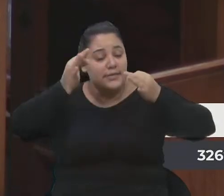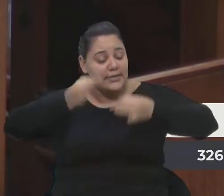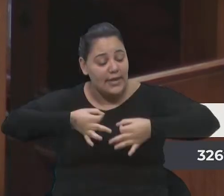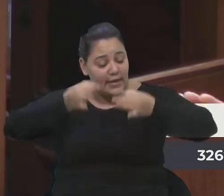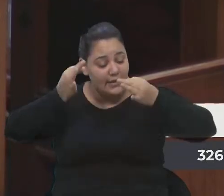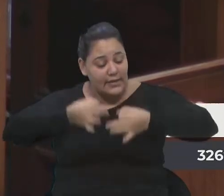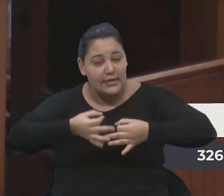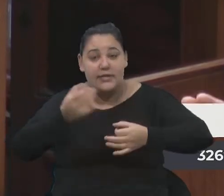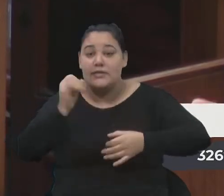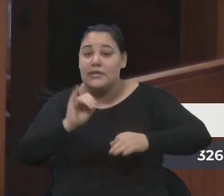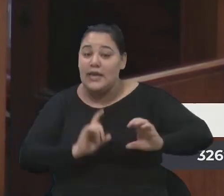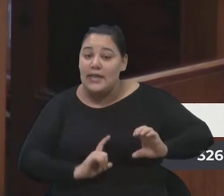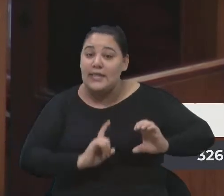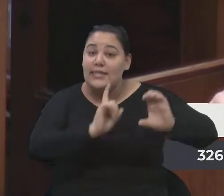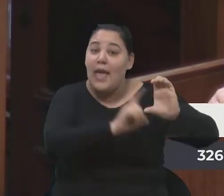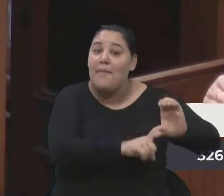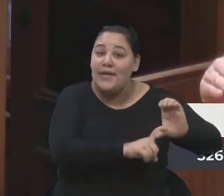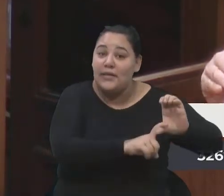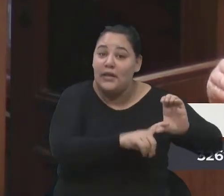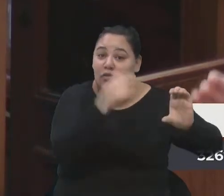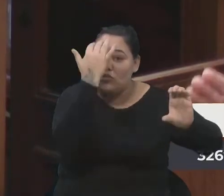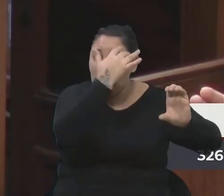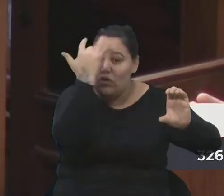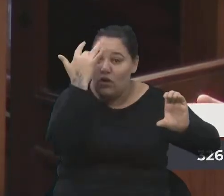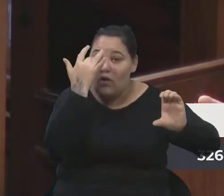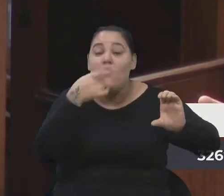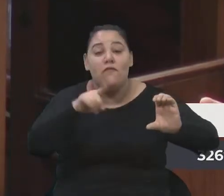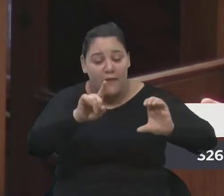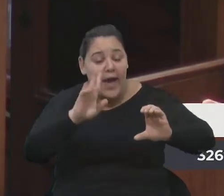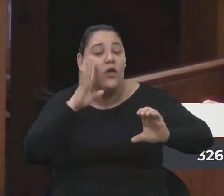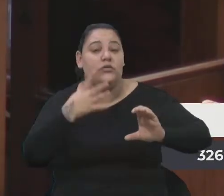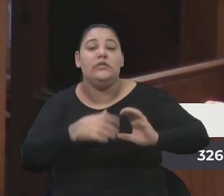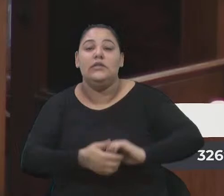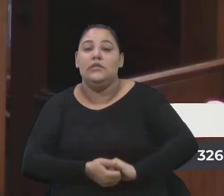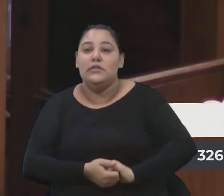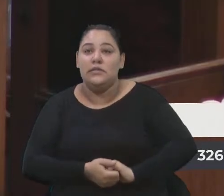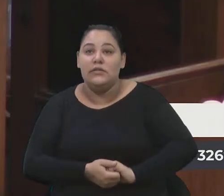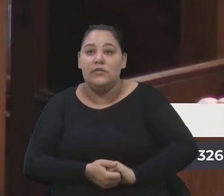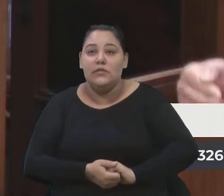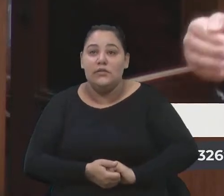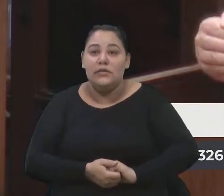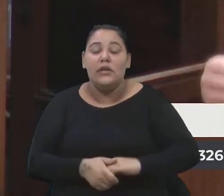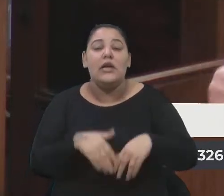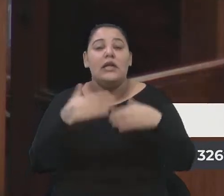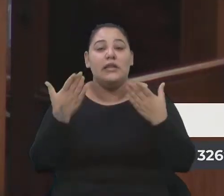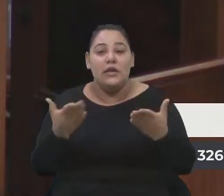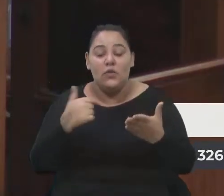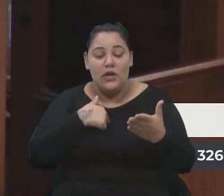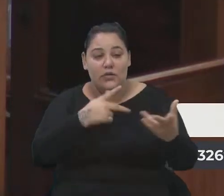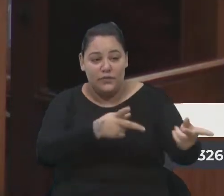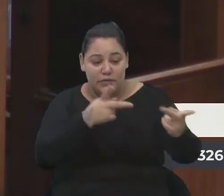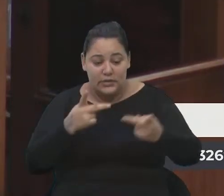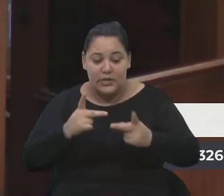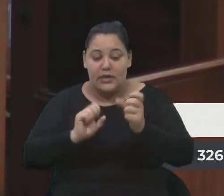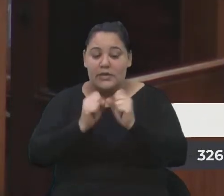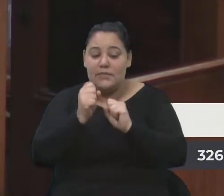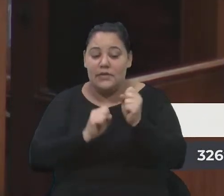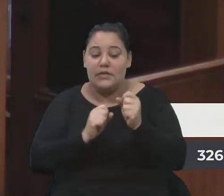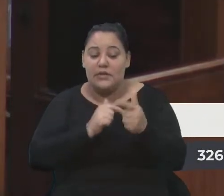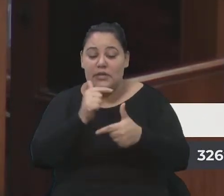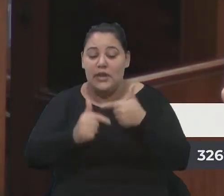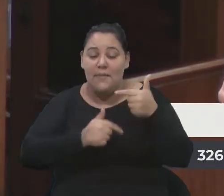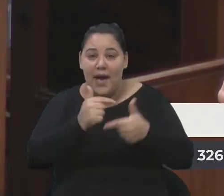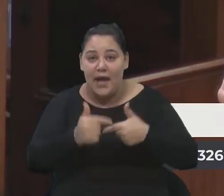se depender do prefeito Adiló, isso vai andar. Então, é o seguinte, eu visitei essas empresas que trabalham